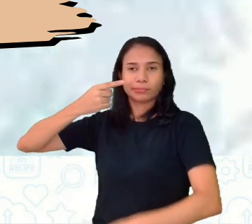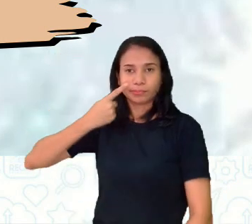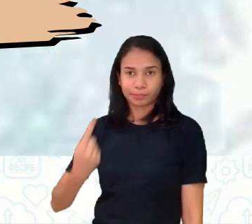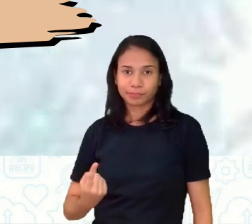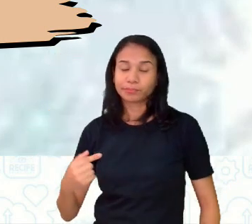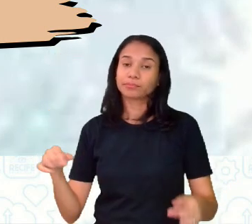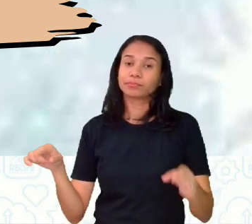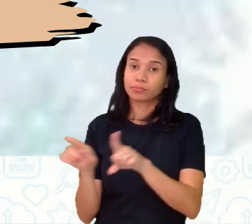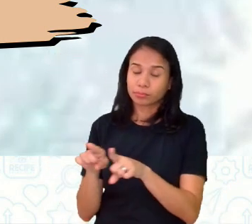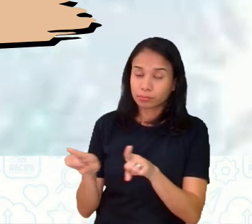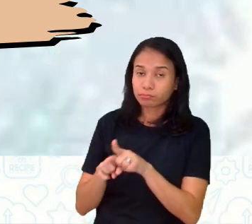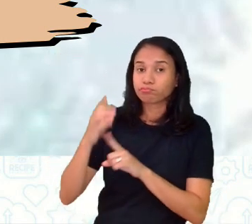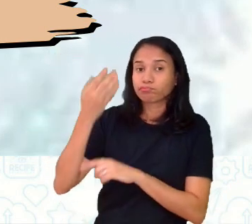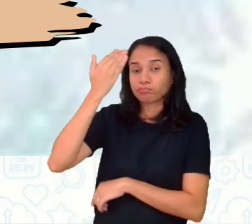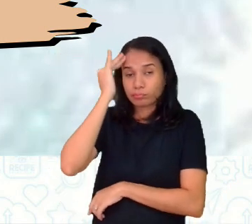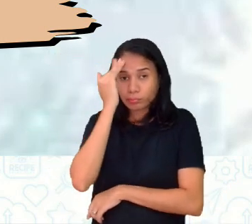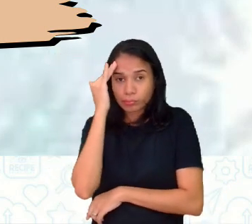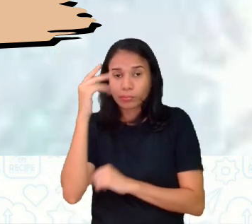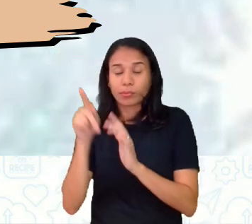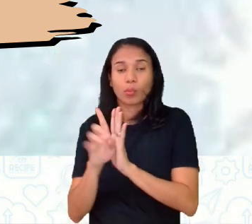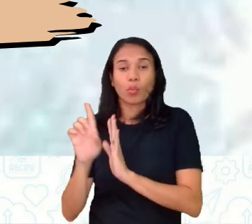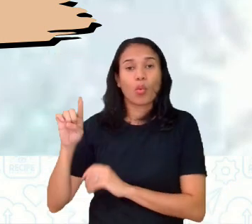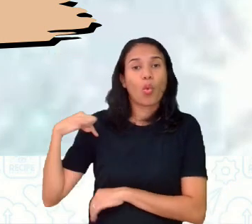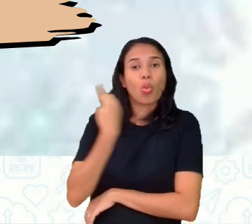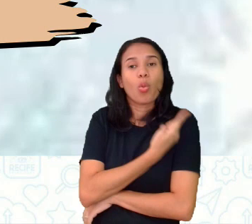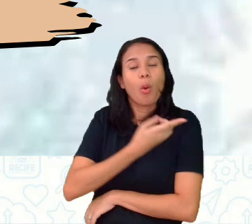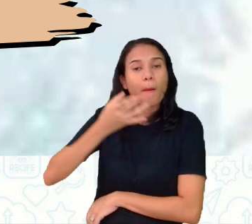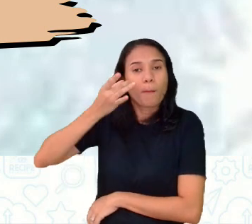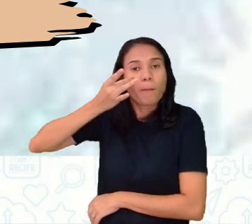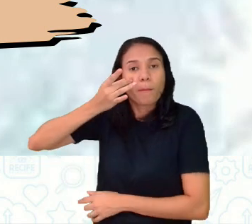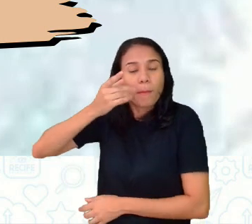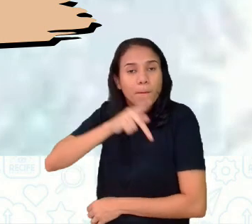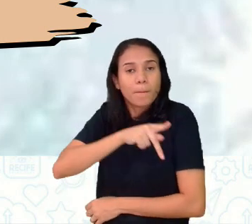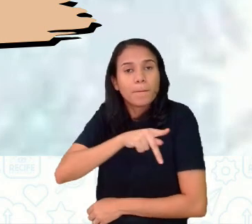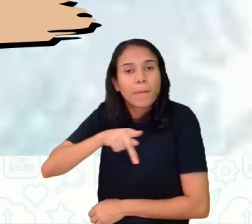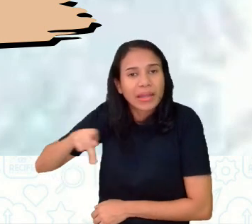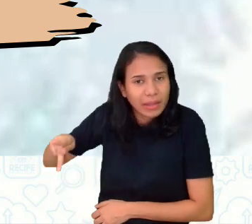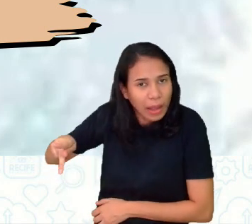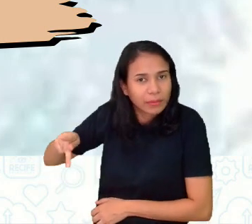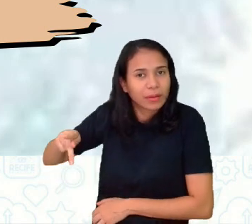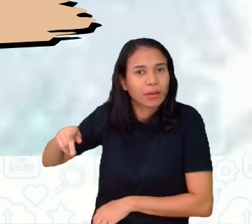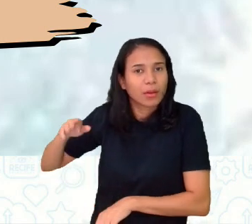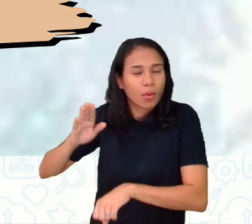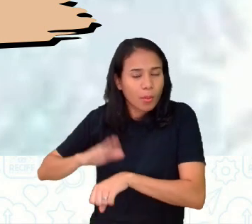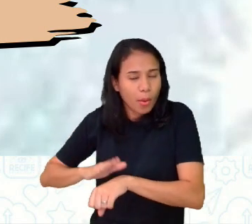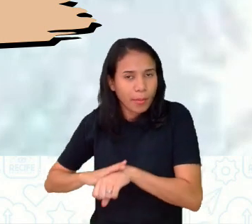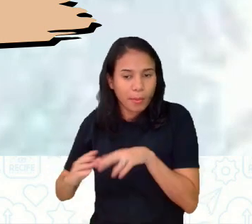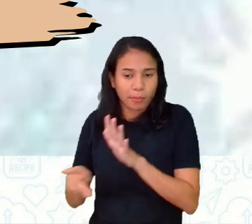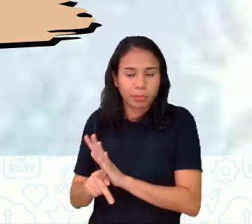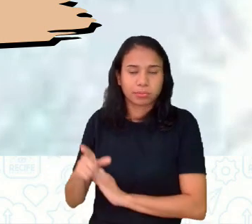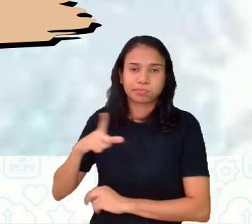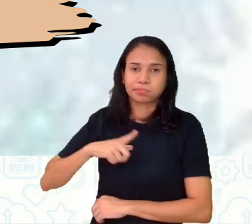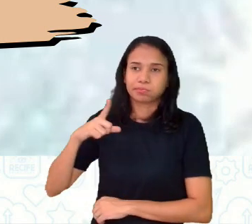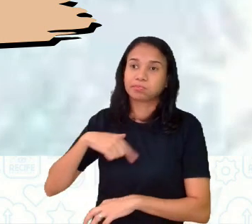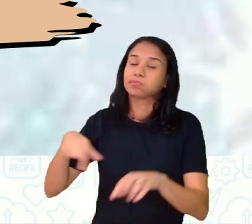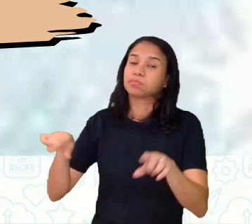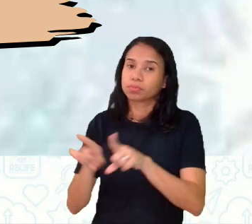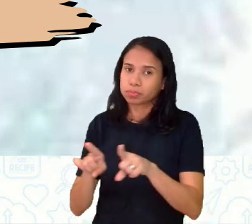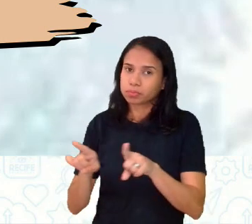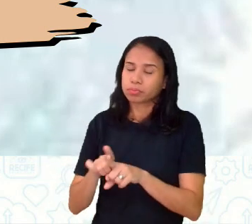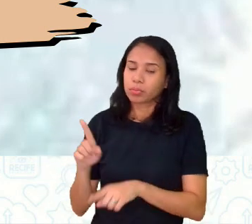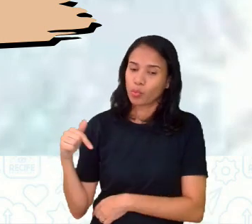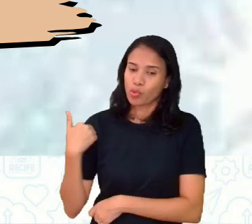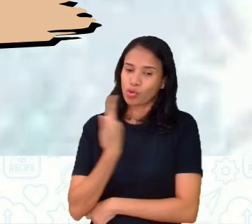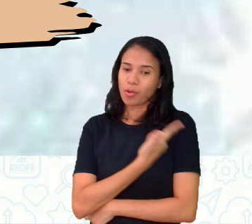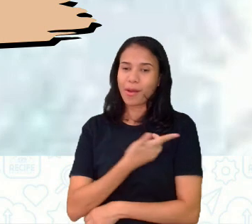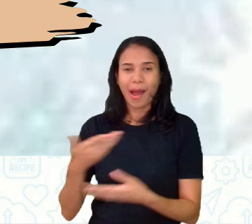E também de entender o nosso presente, né? O nosso momento histórico. Inclusive,